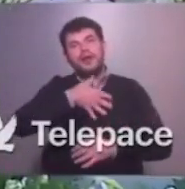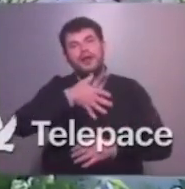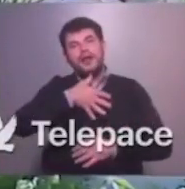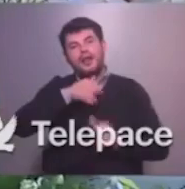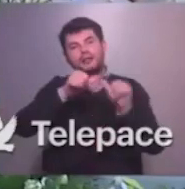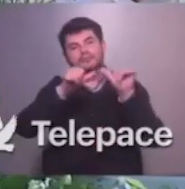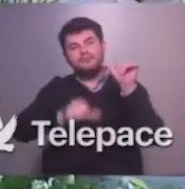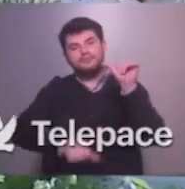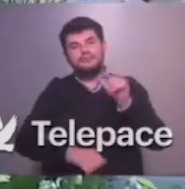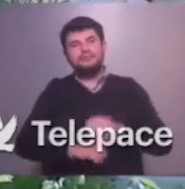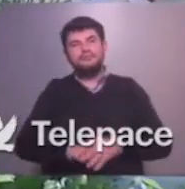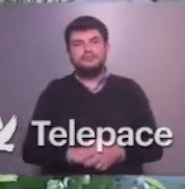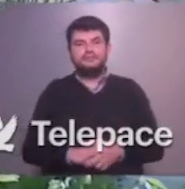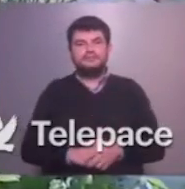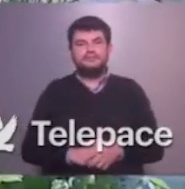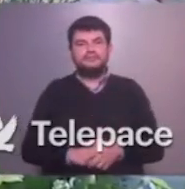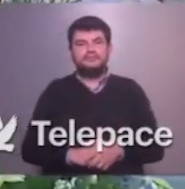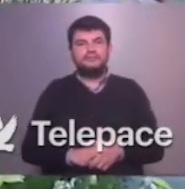Obrigado.